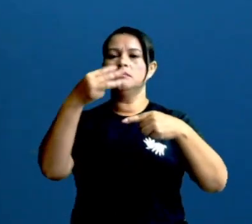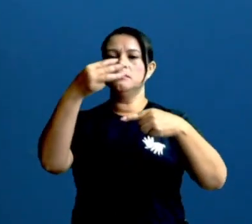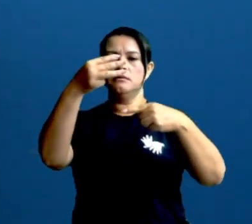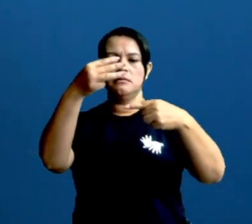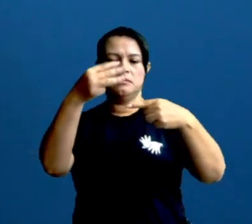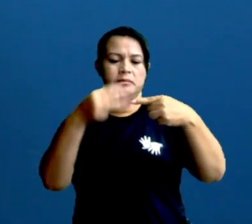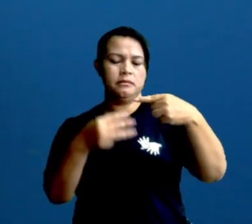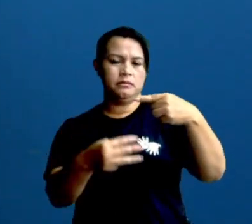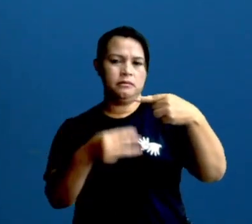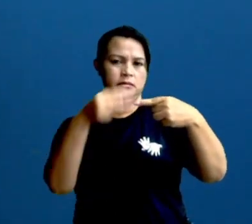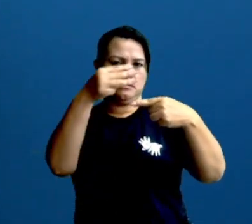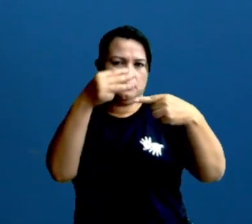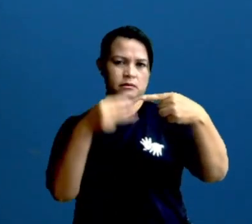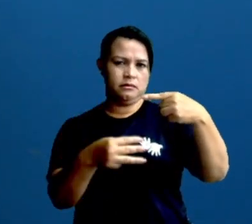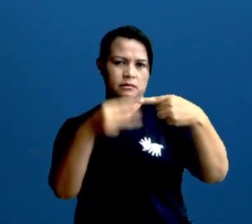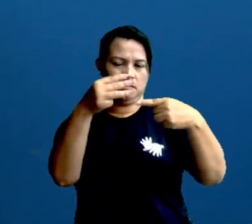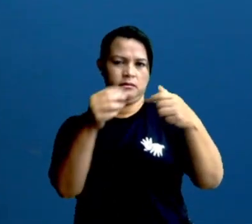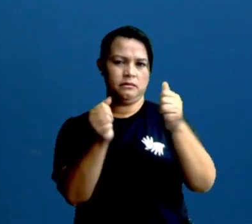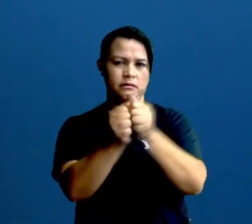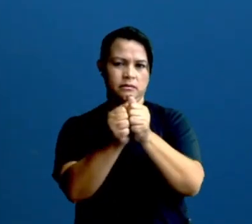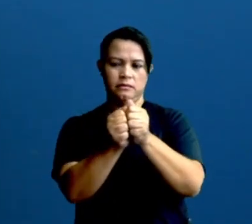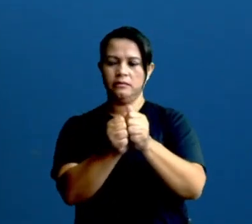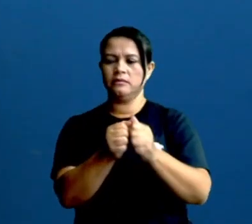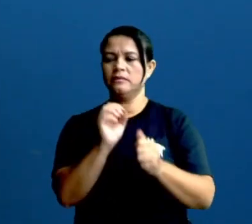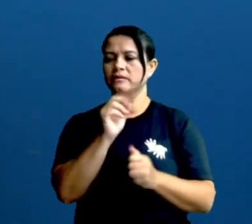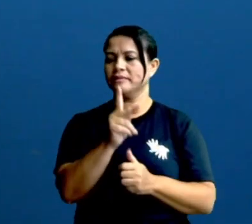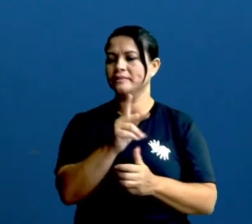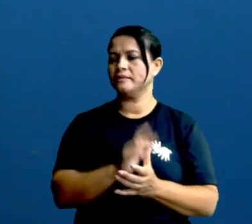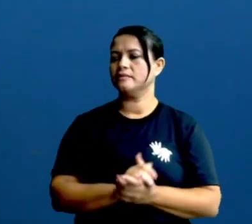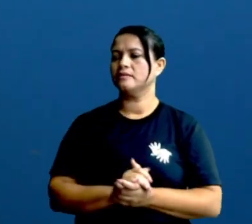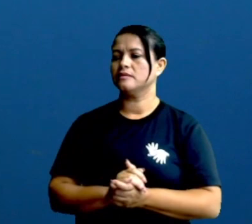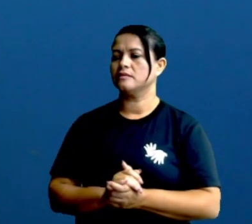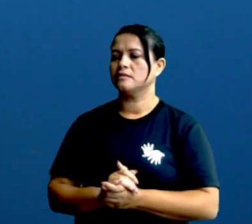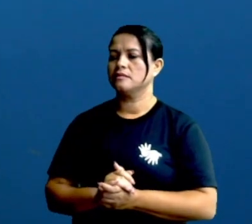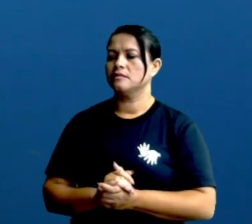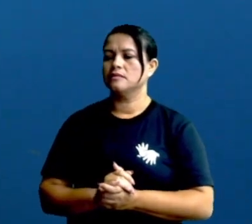o numerador quanto o meu denominador, ok?